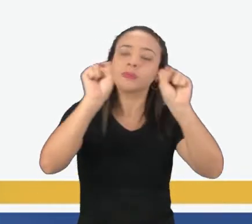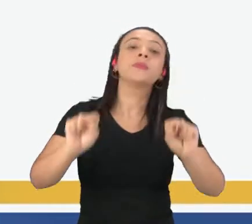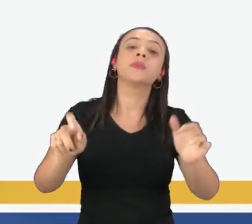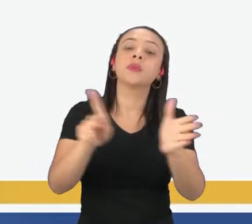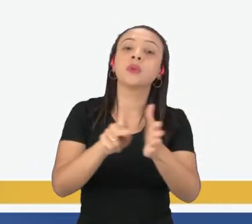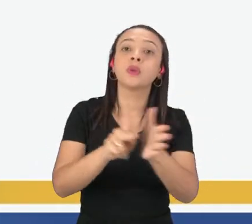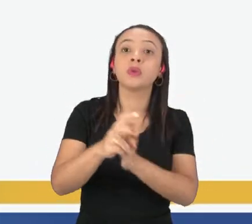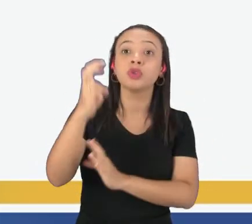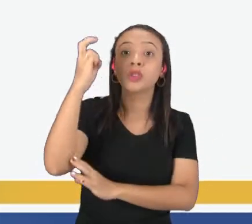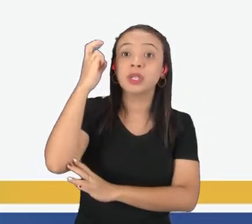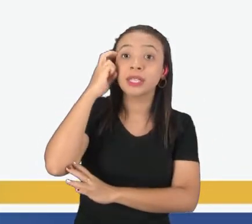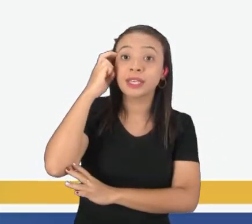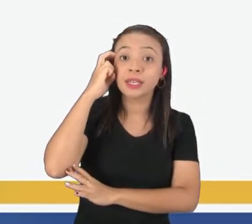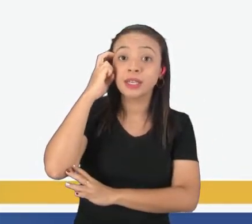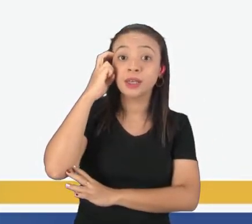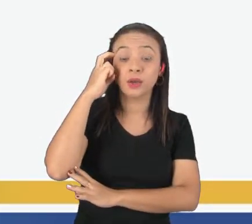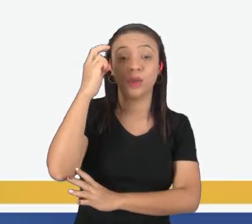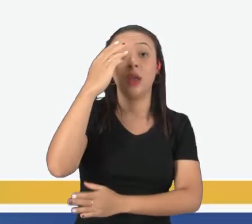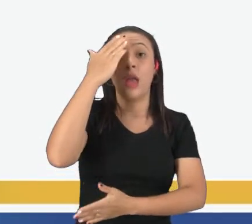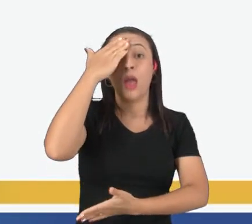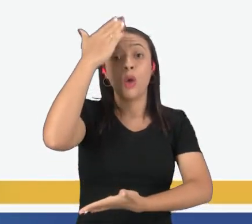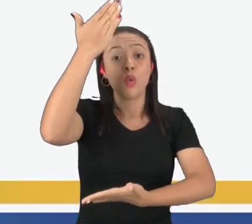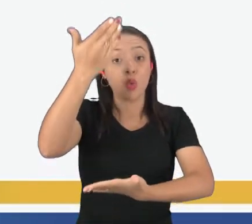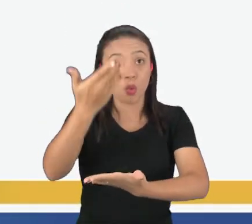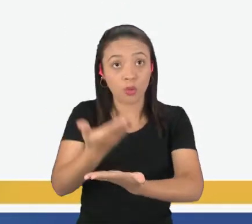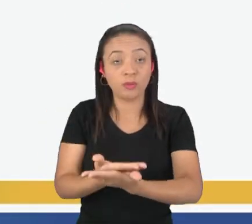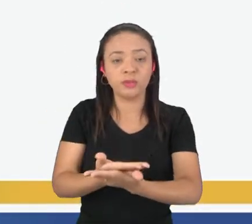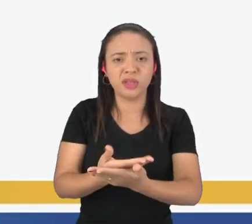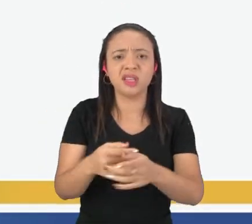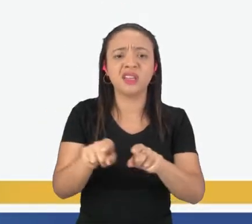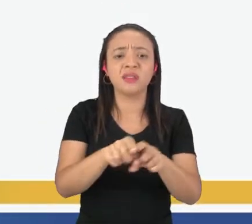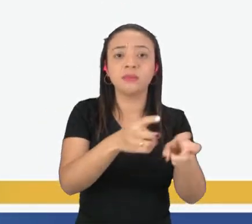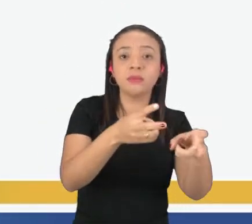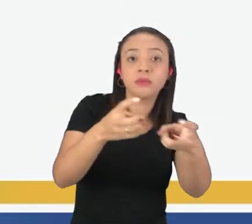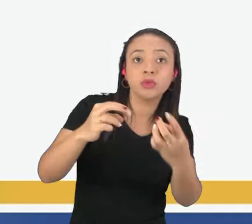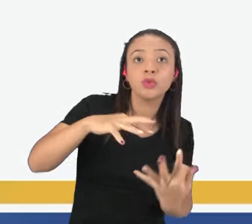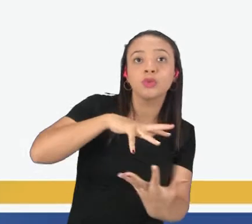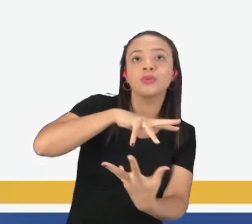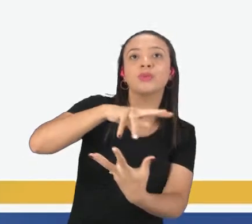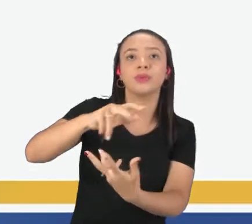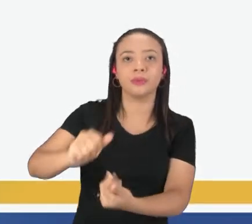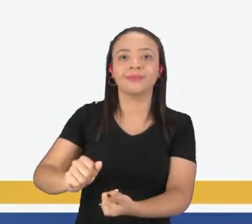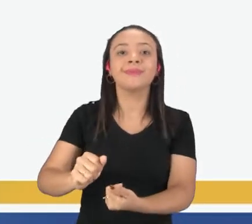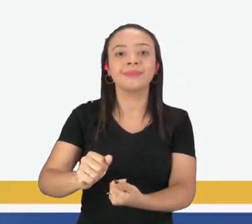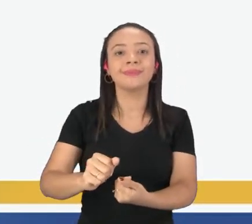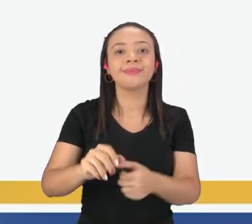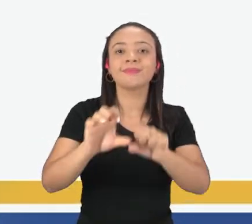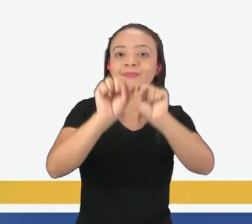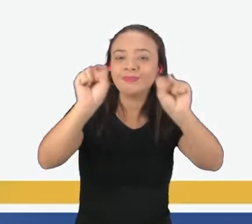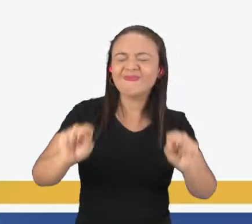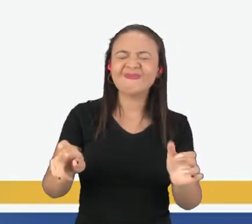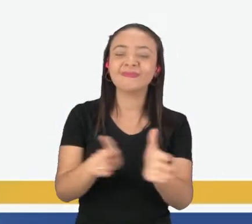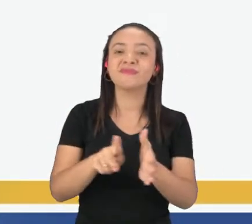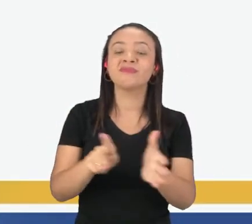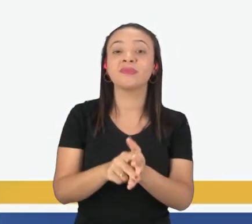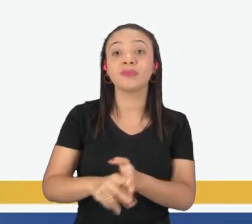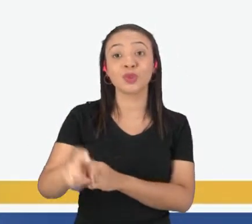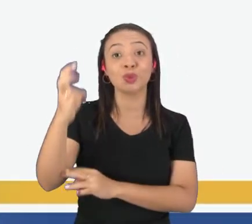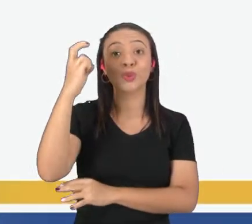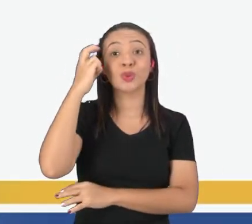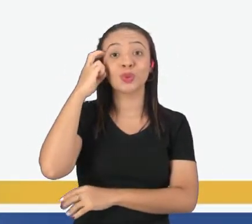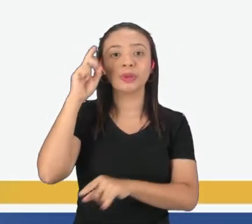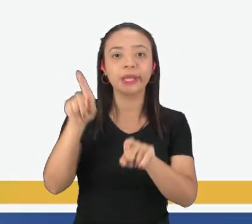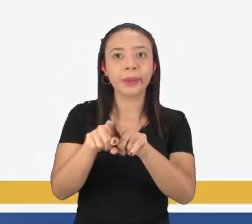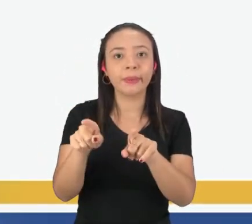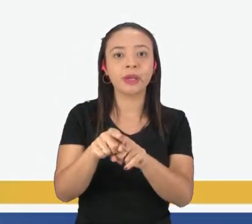de crenças e visão de mundo. Há diversas religiões, porque são sistemas culturais, com a sua visão de mundo,